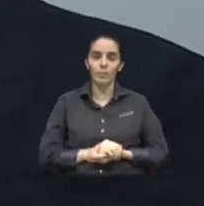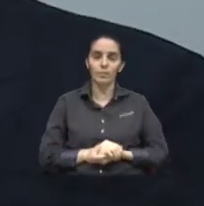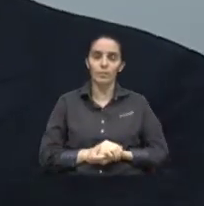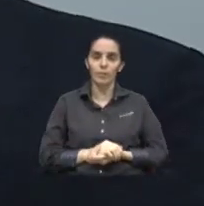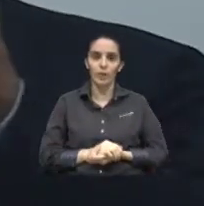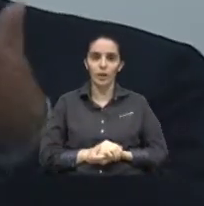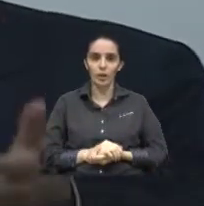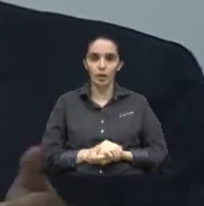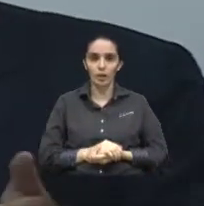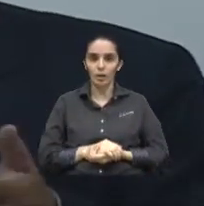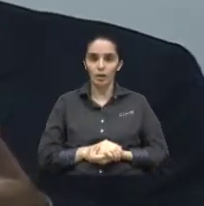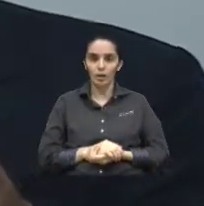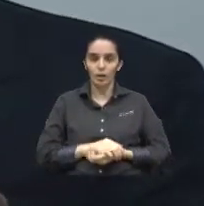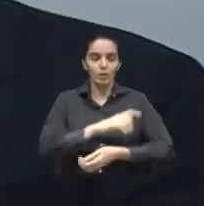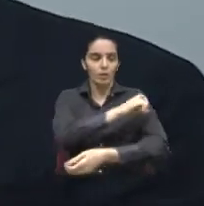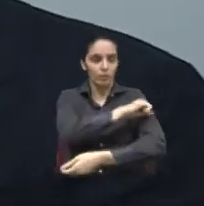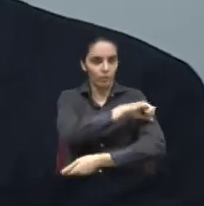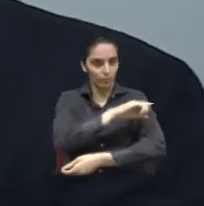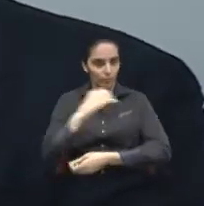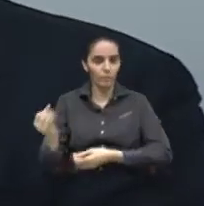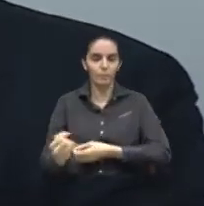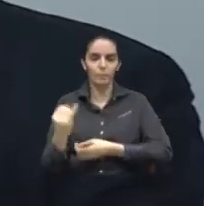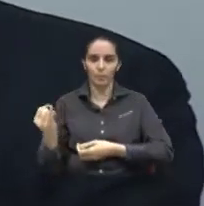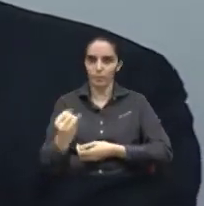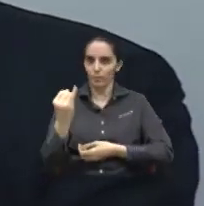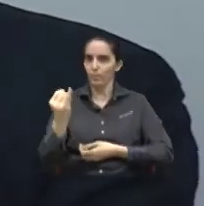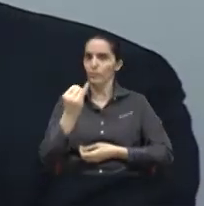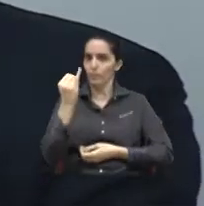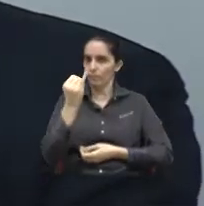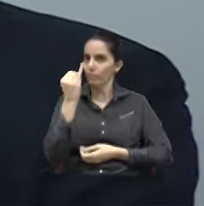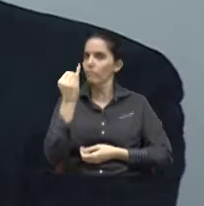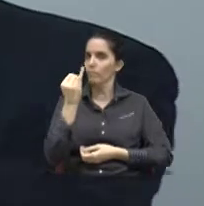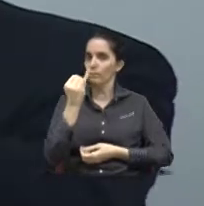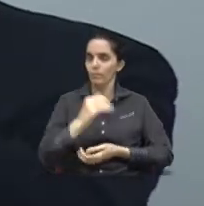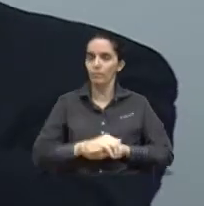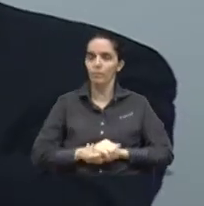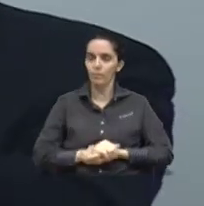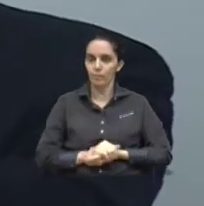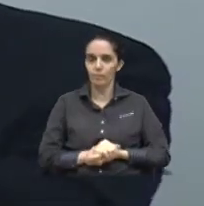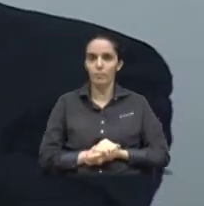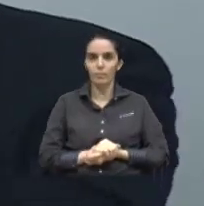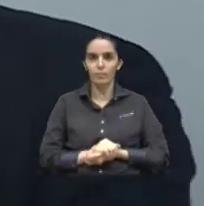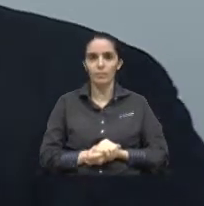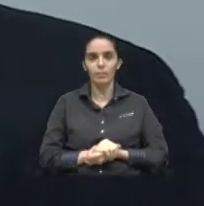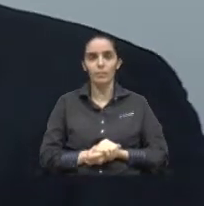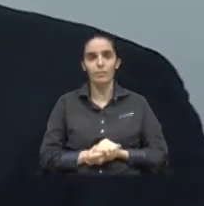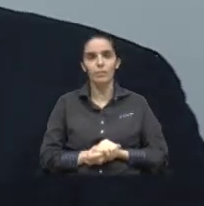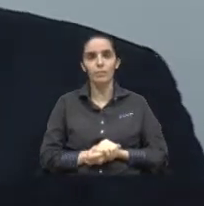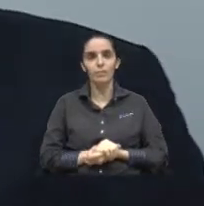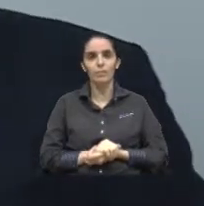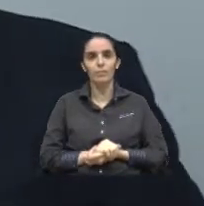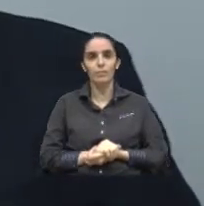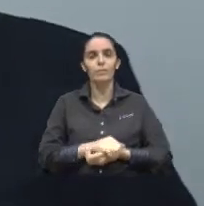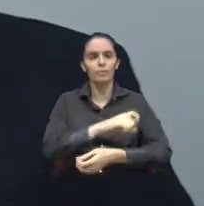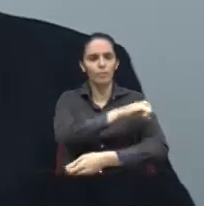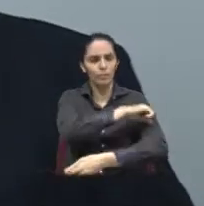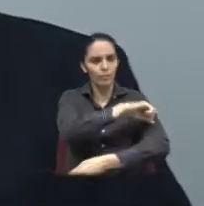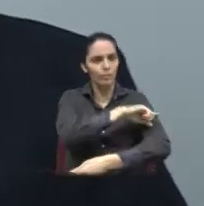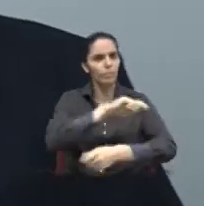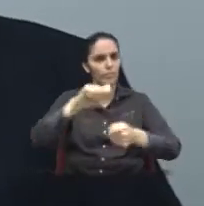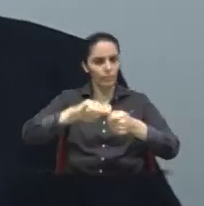são fundamentais dentro da área da saúde. Então, o papel importante dos enfermeiros